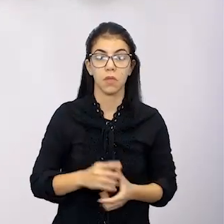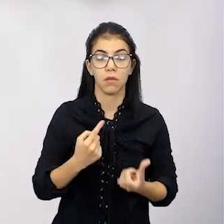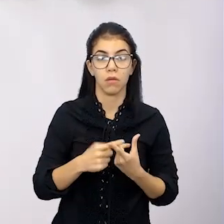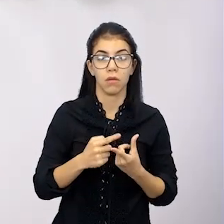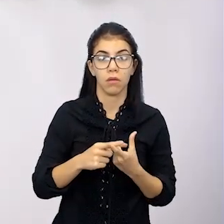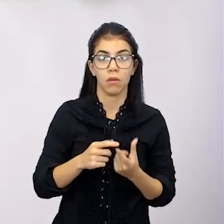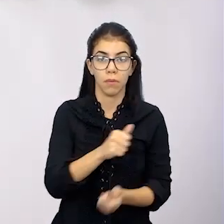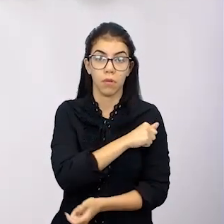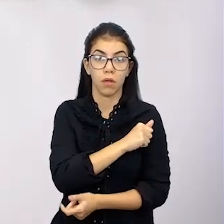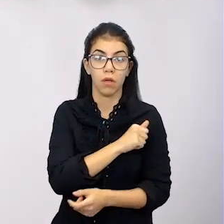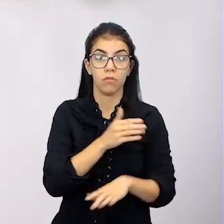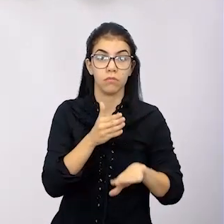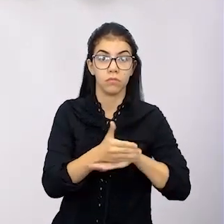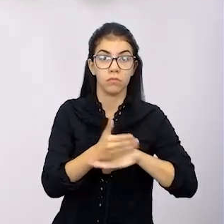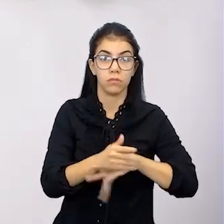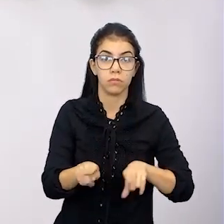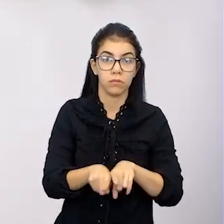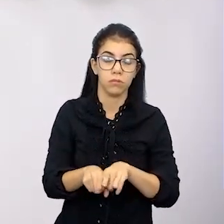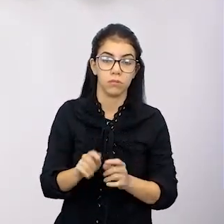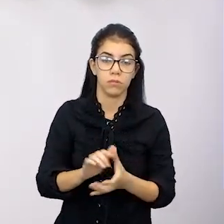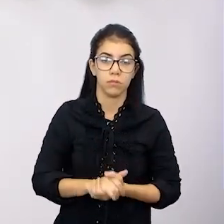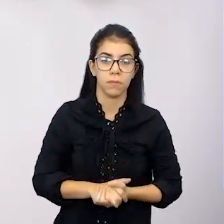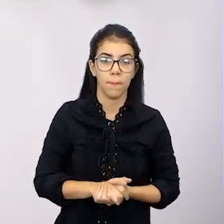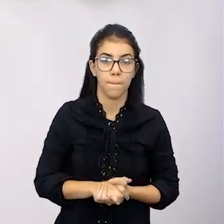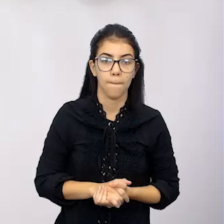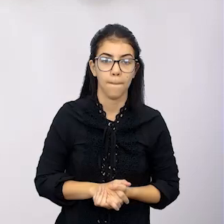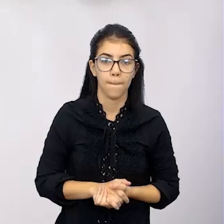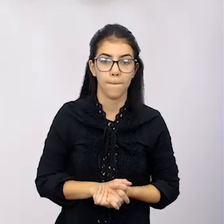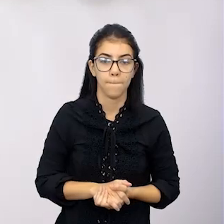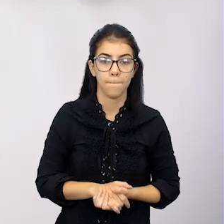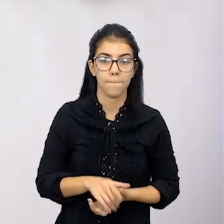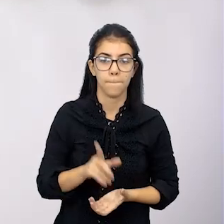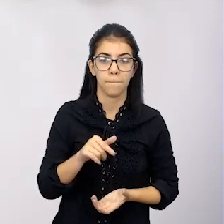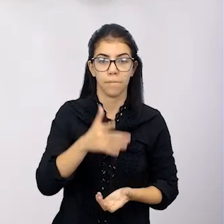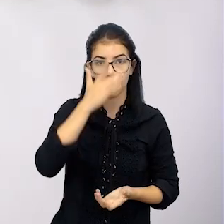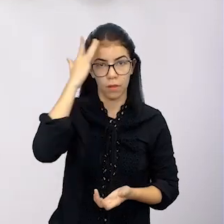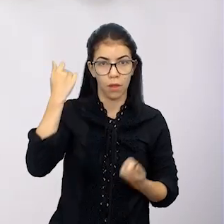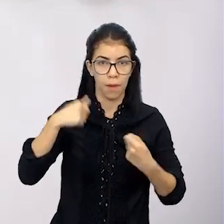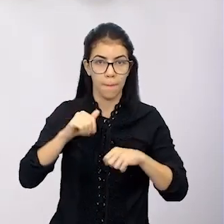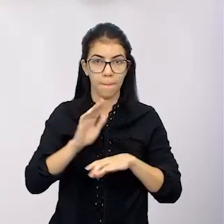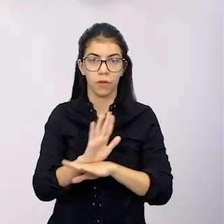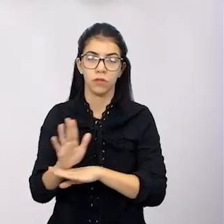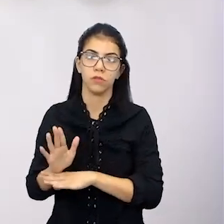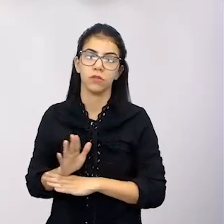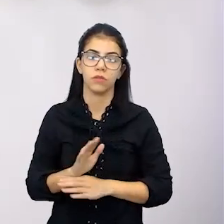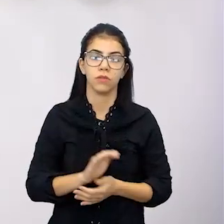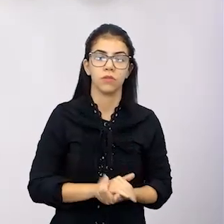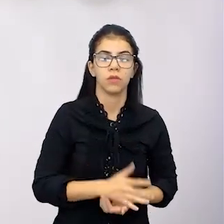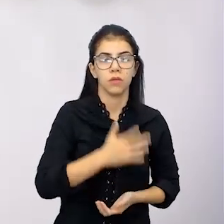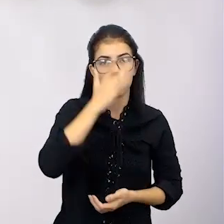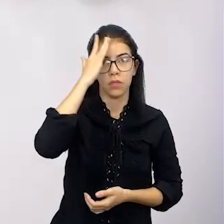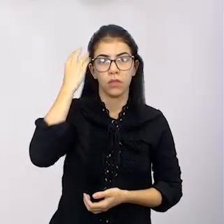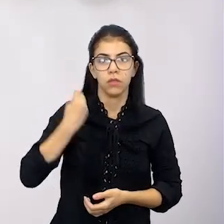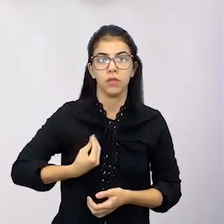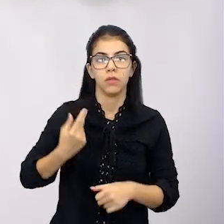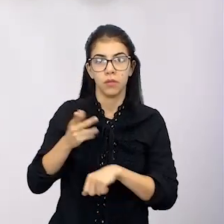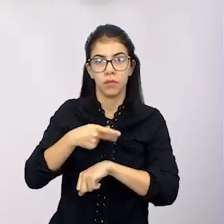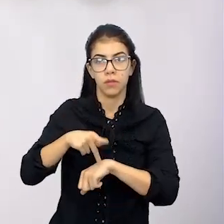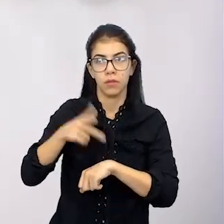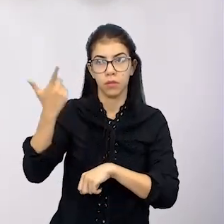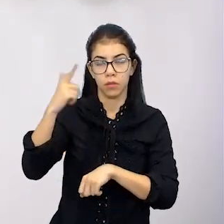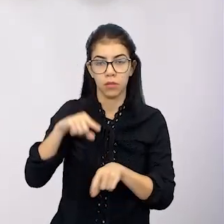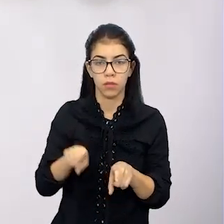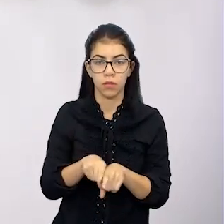ele está ali, e o fato dele estar ali, estando como um refugiado, migrante nacional, migrante internacional, nós